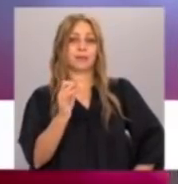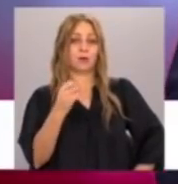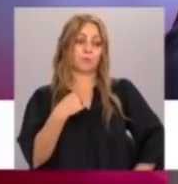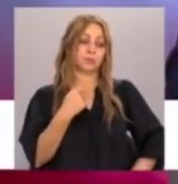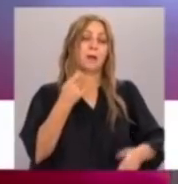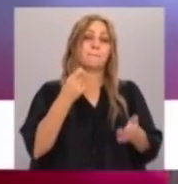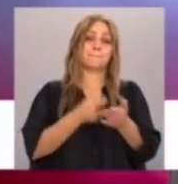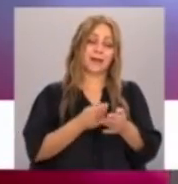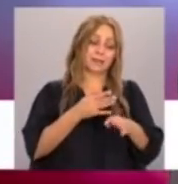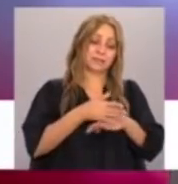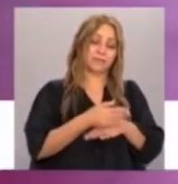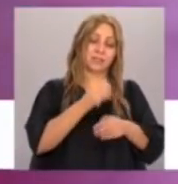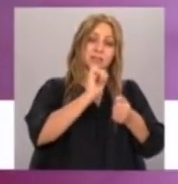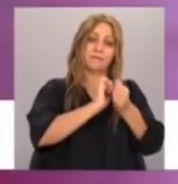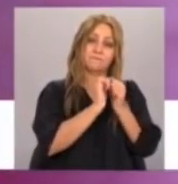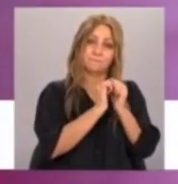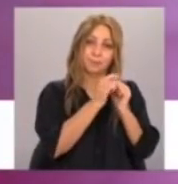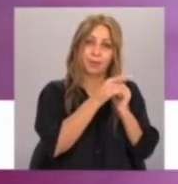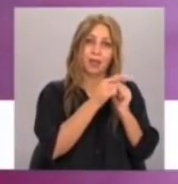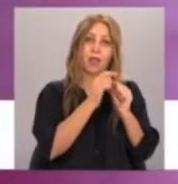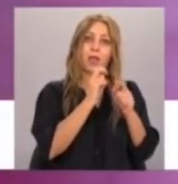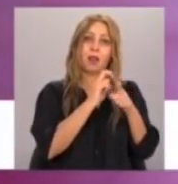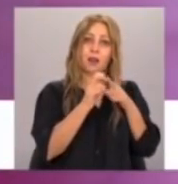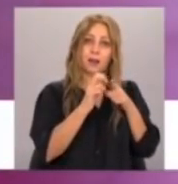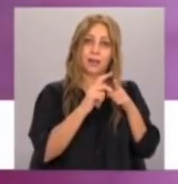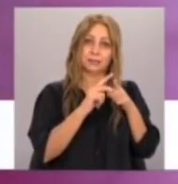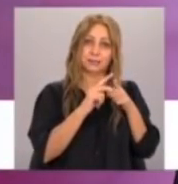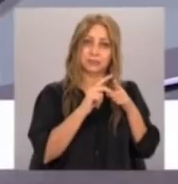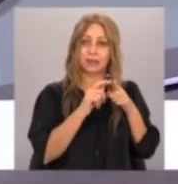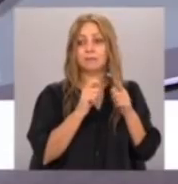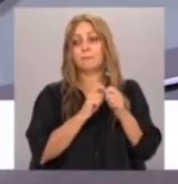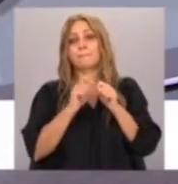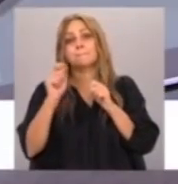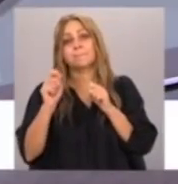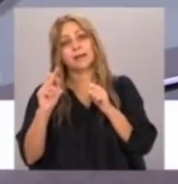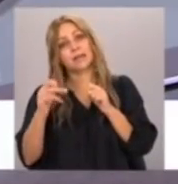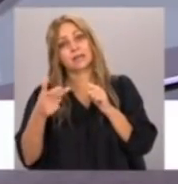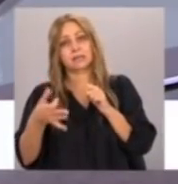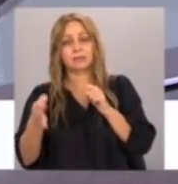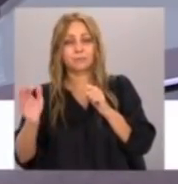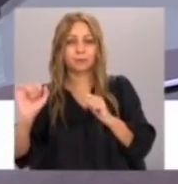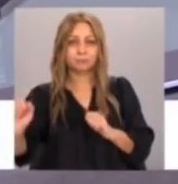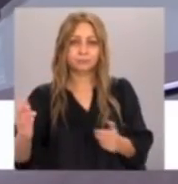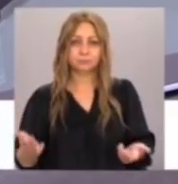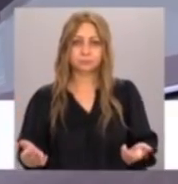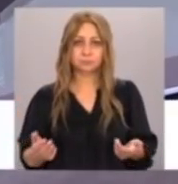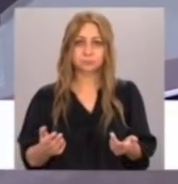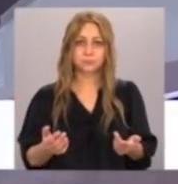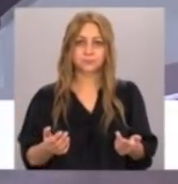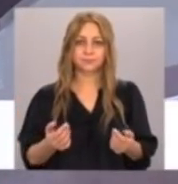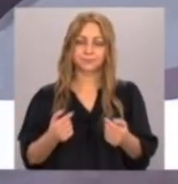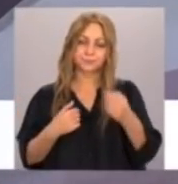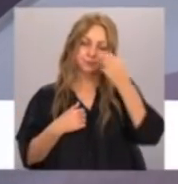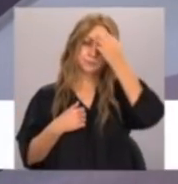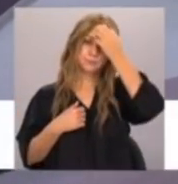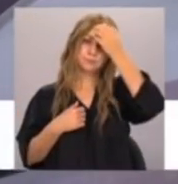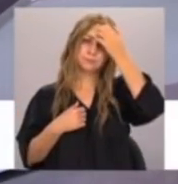tem um serviço assegura que temos aqui no canal dois ou eu aí pode ser não tem diferença que levar a opção correta estratégica